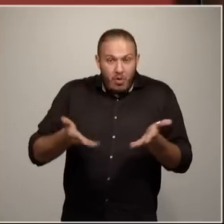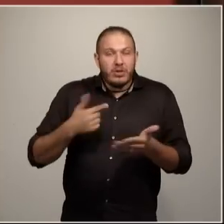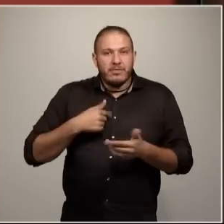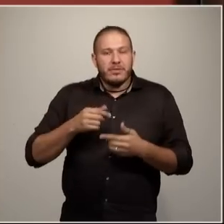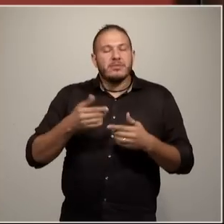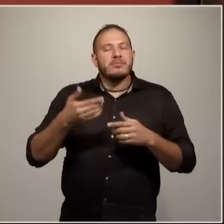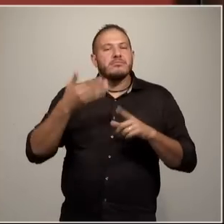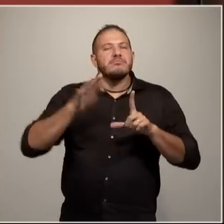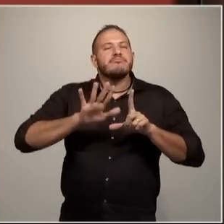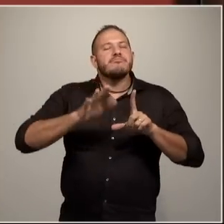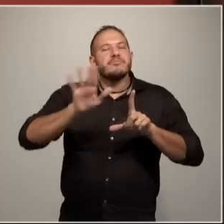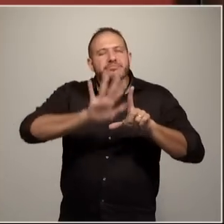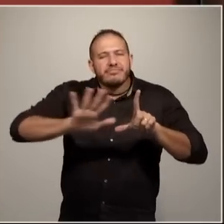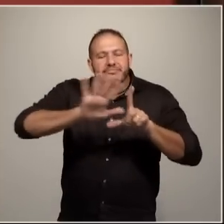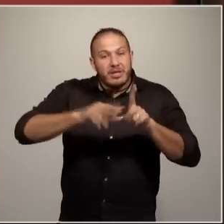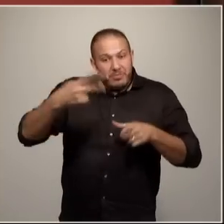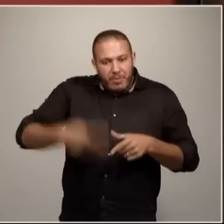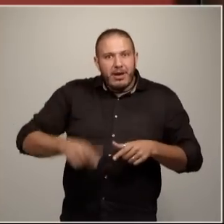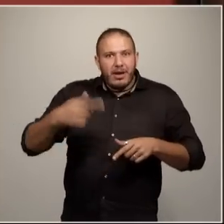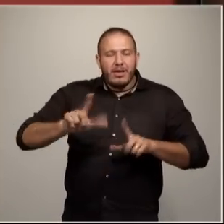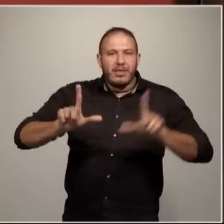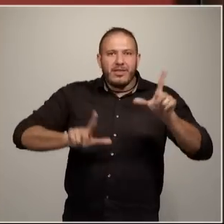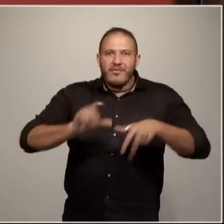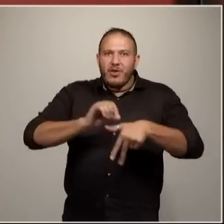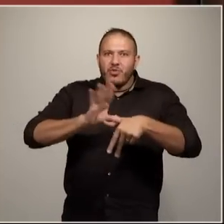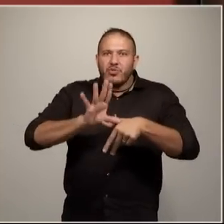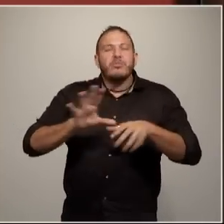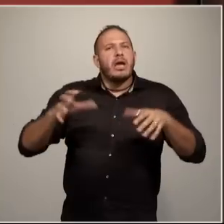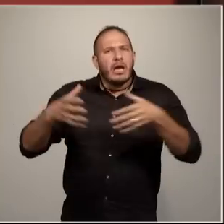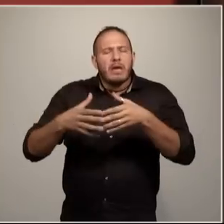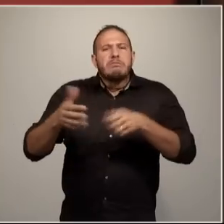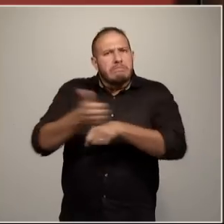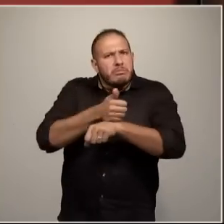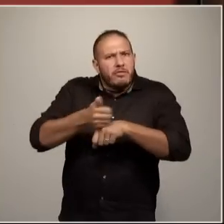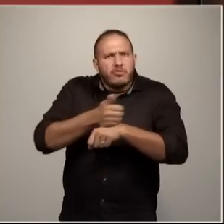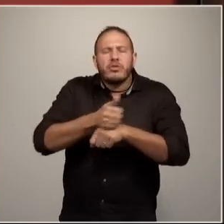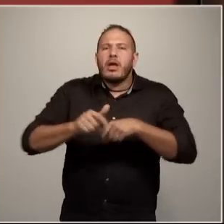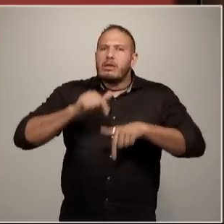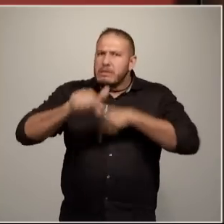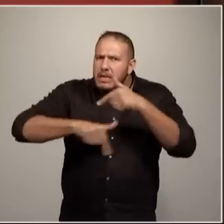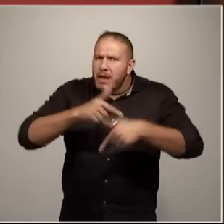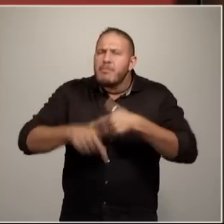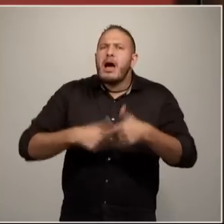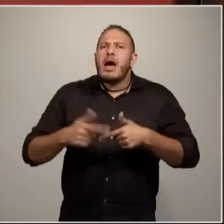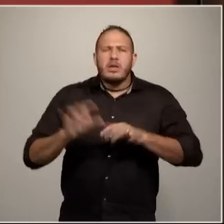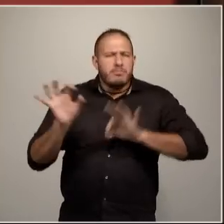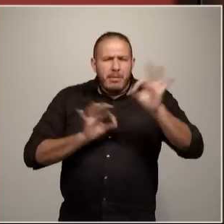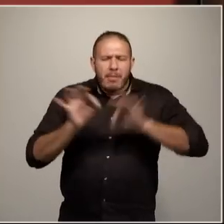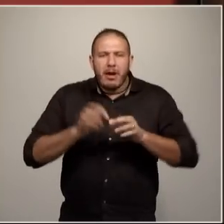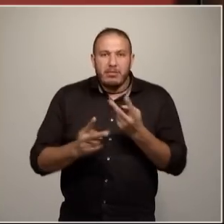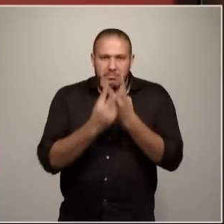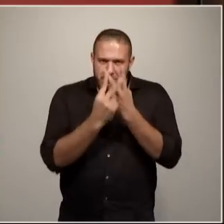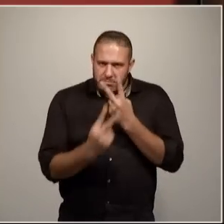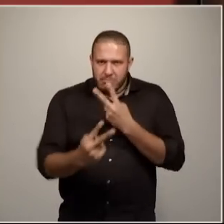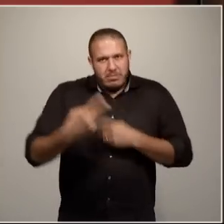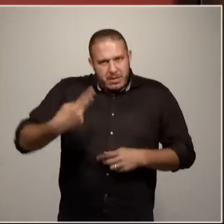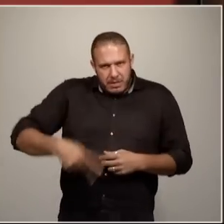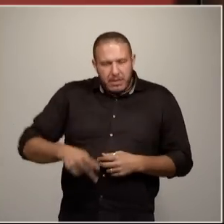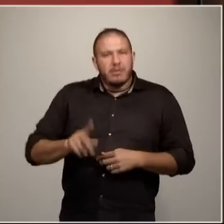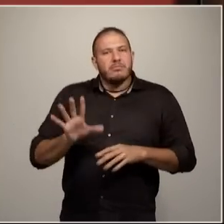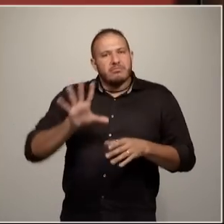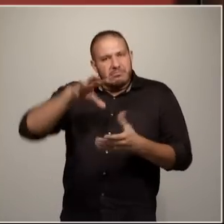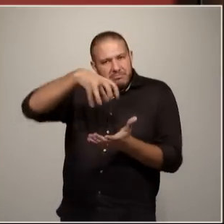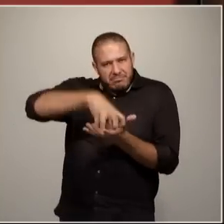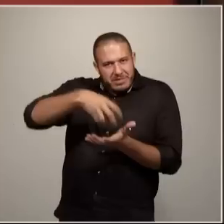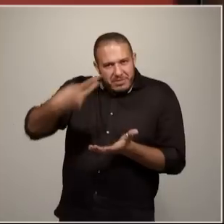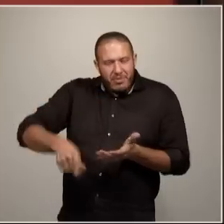transmissão daqui dos Estúdios da Cultura, uma equipe enorme de técnicos e profissionais que trabalham para a Univesp, baseados aqui na sede